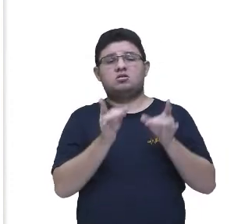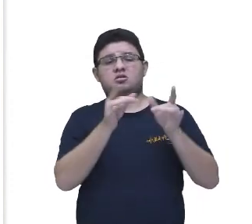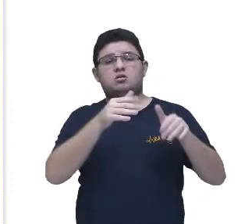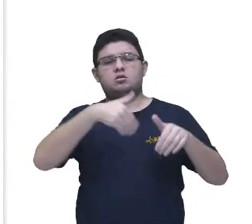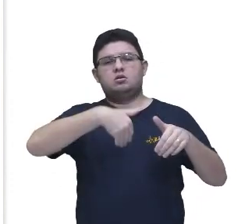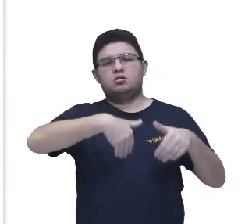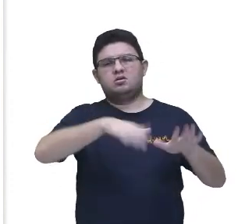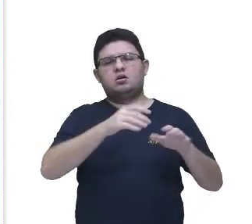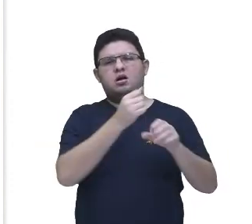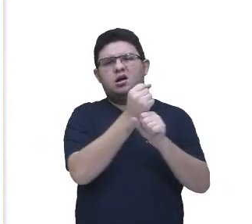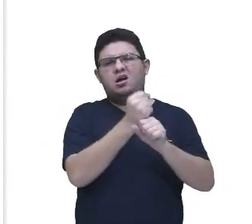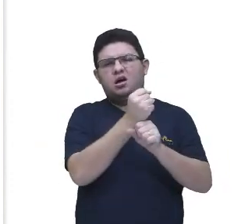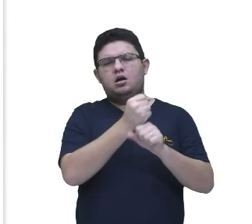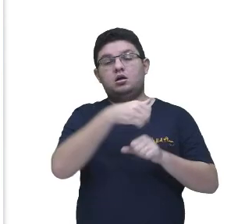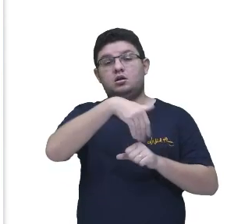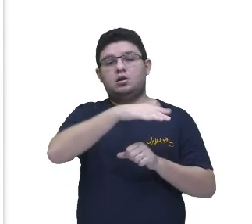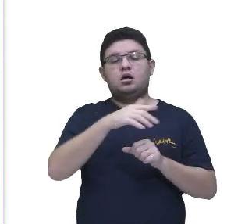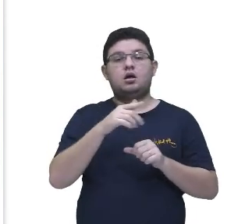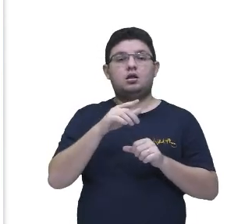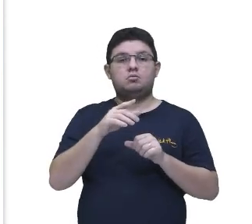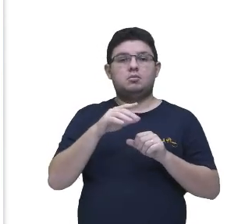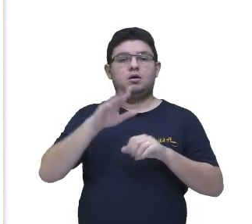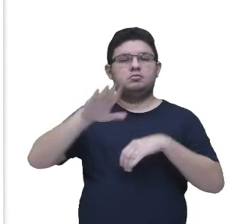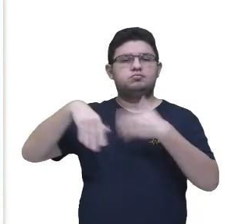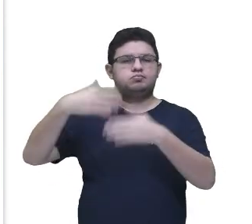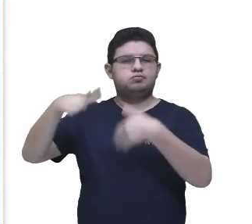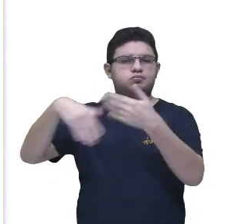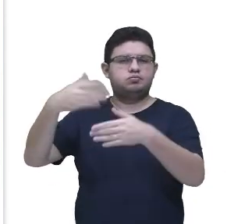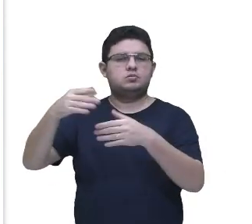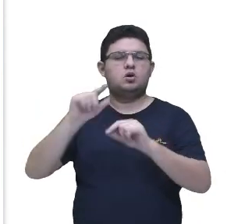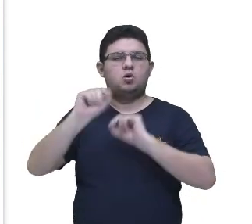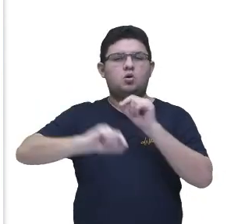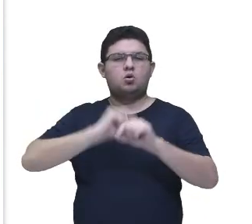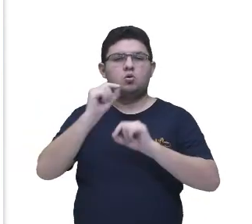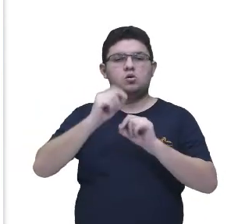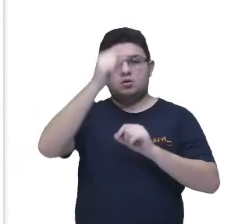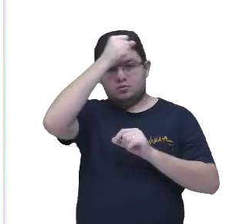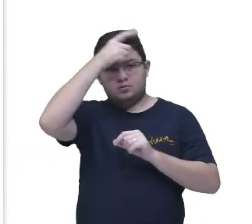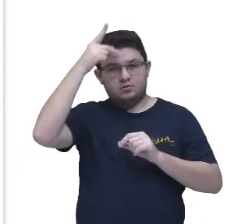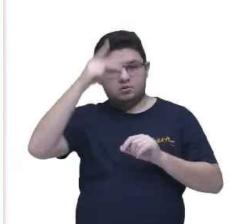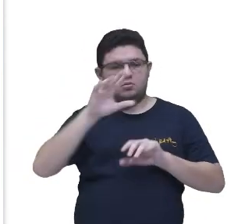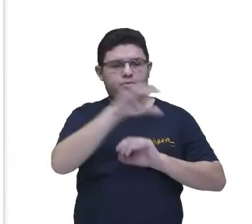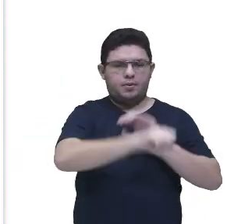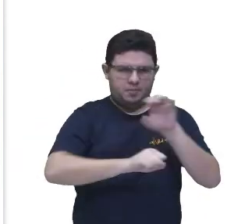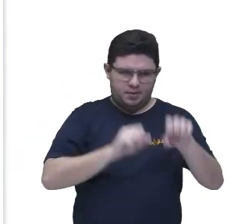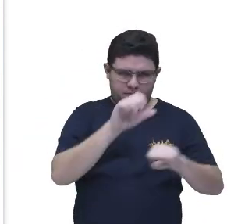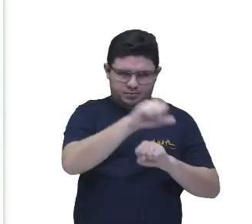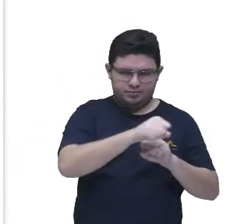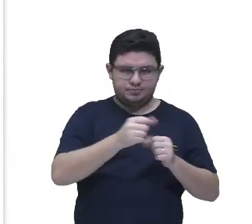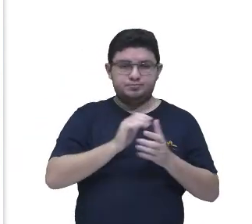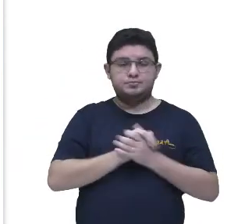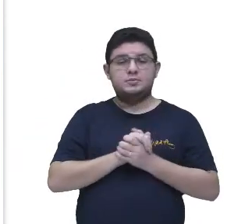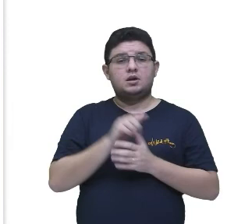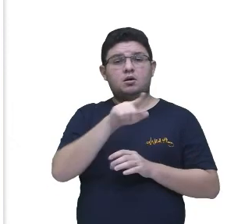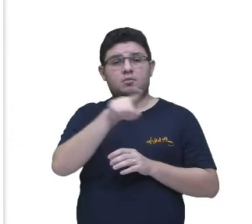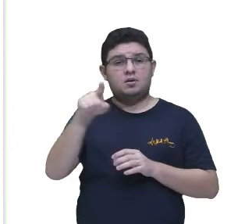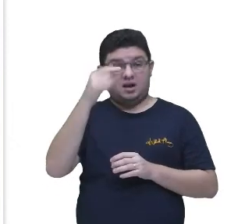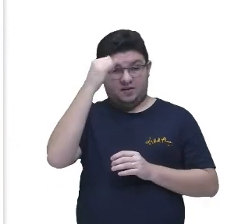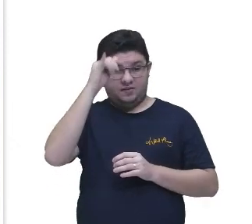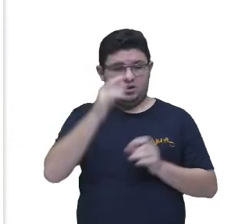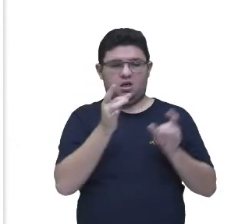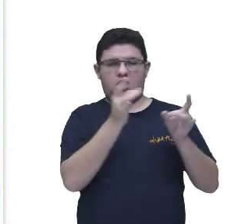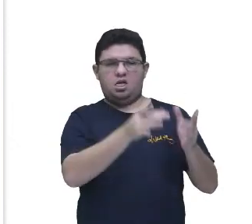por anos e anos até o poder público resolver fazer a coleta daquele lixo. Então, para não ocorrer isso e não